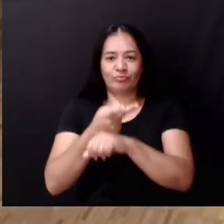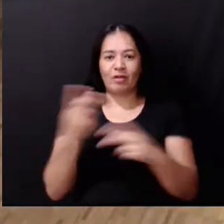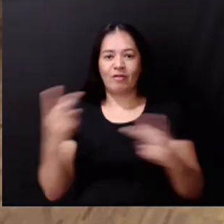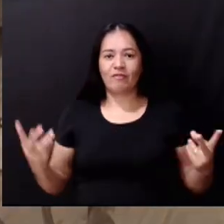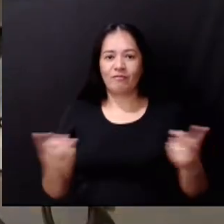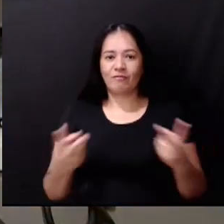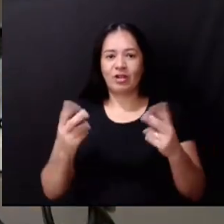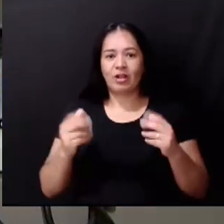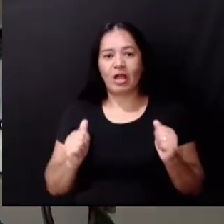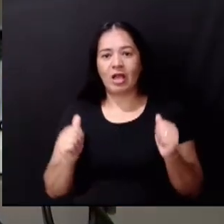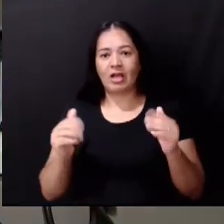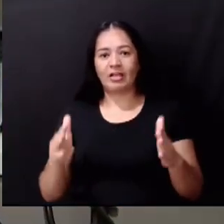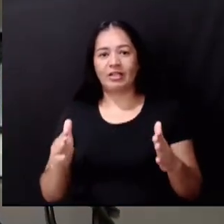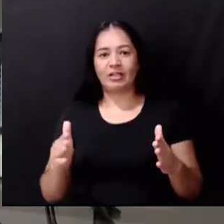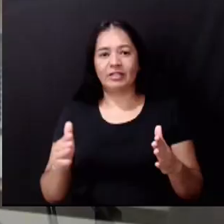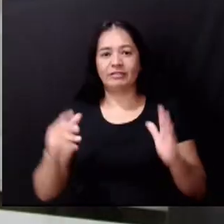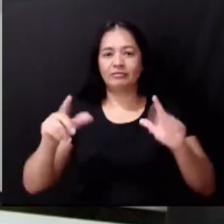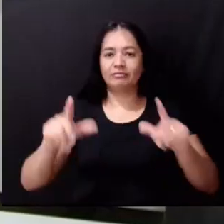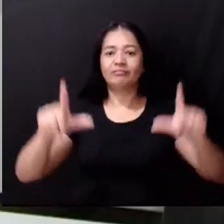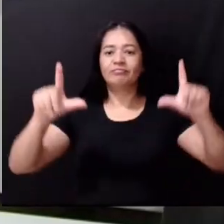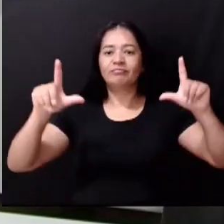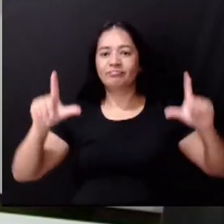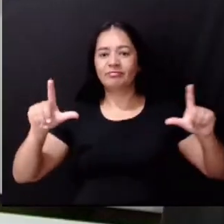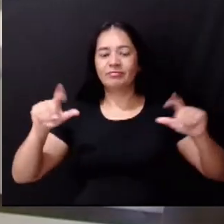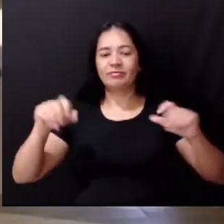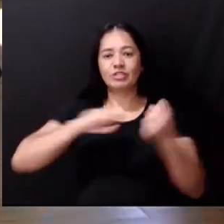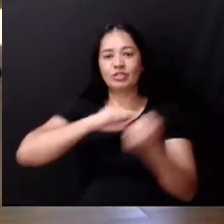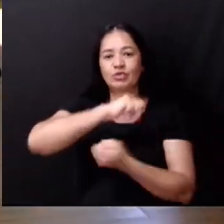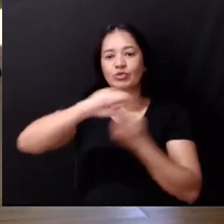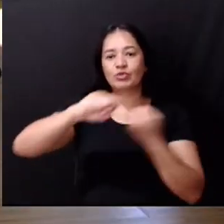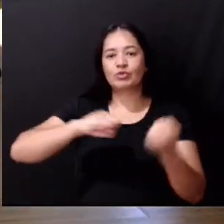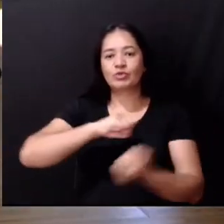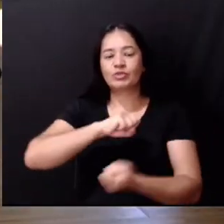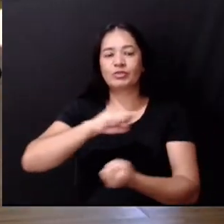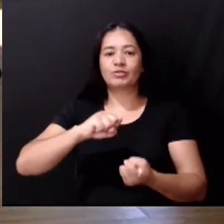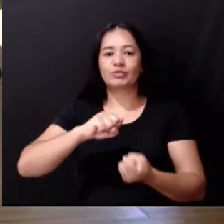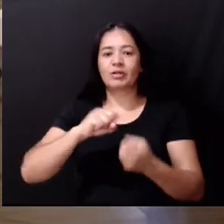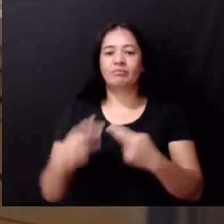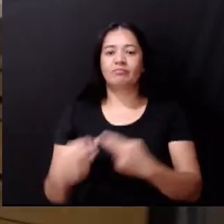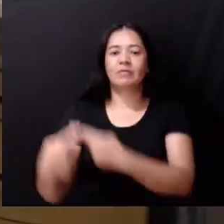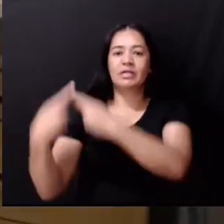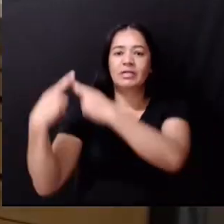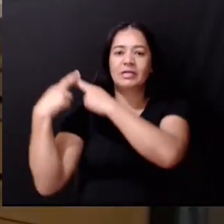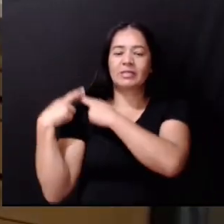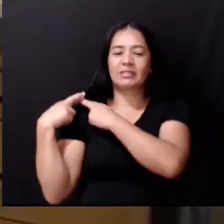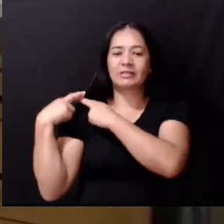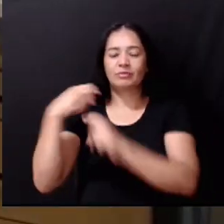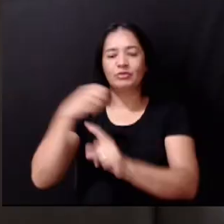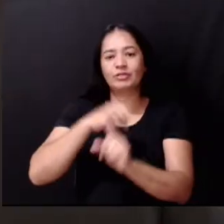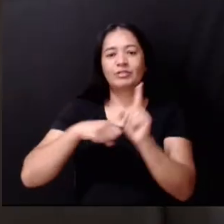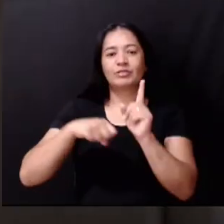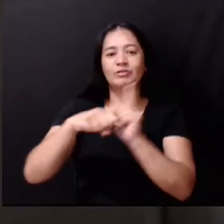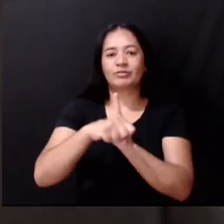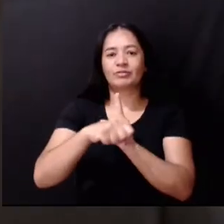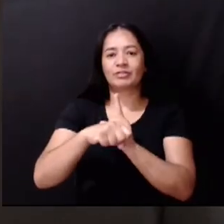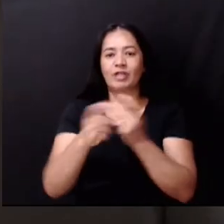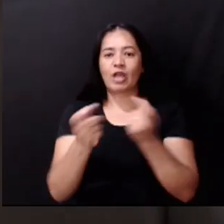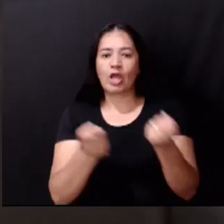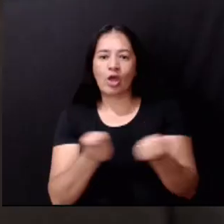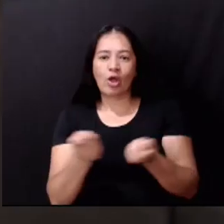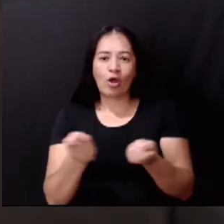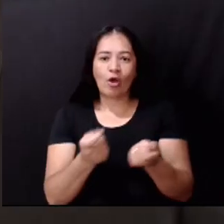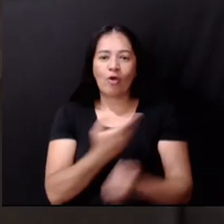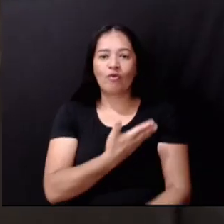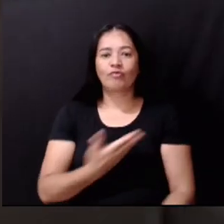de destaque em sustentabilidade, responsabilidade social e governança. A Câmara Municipal